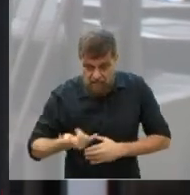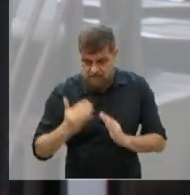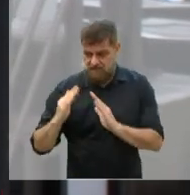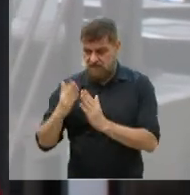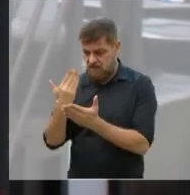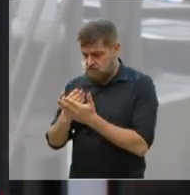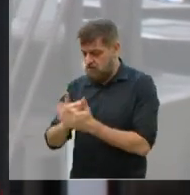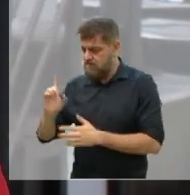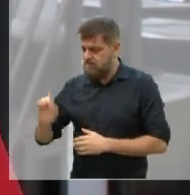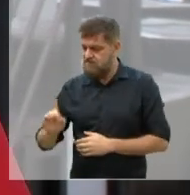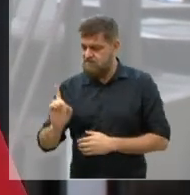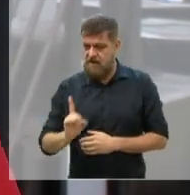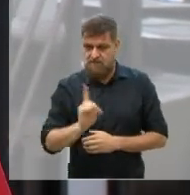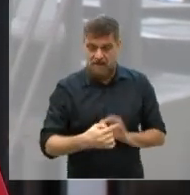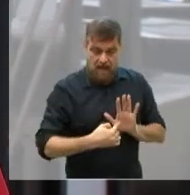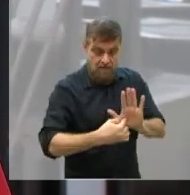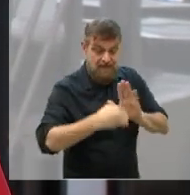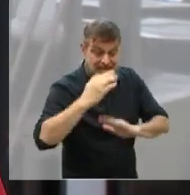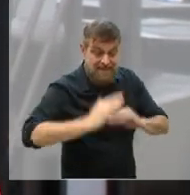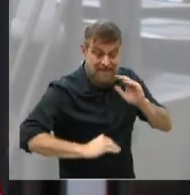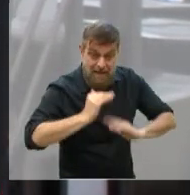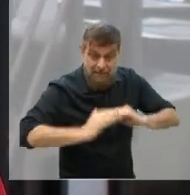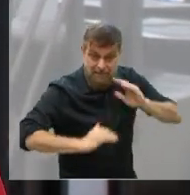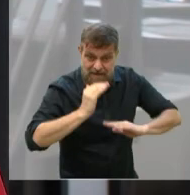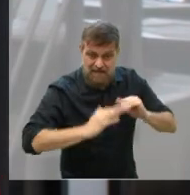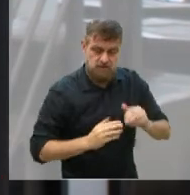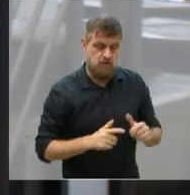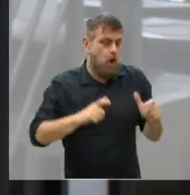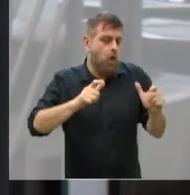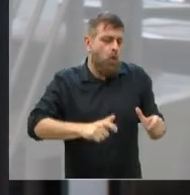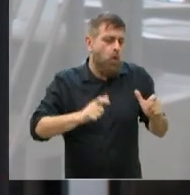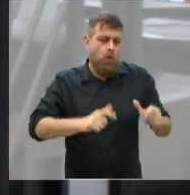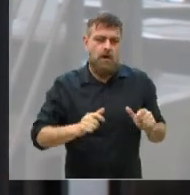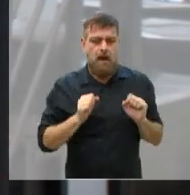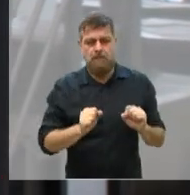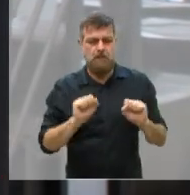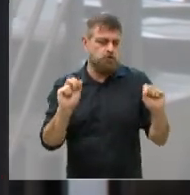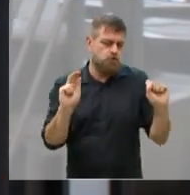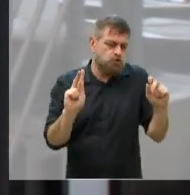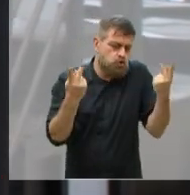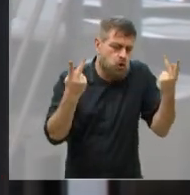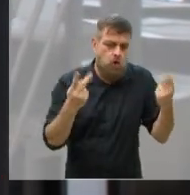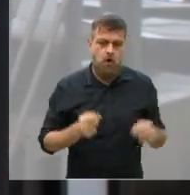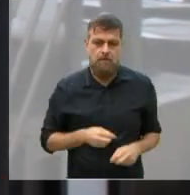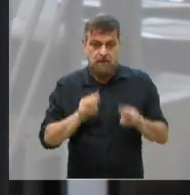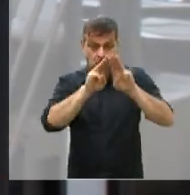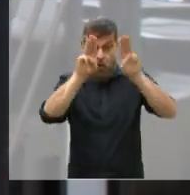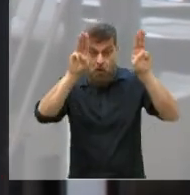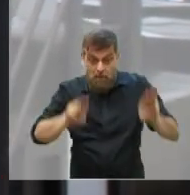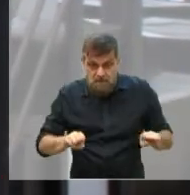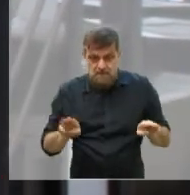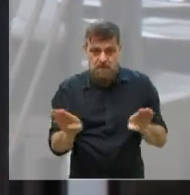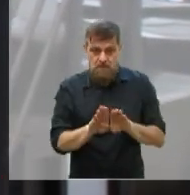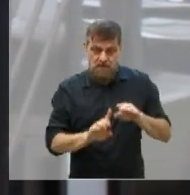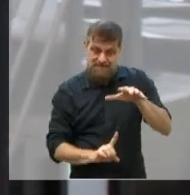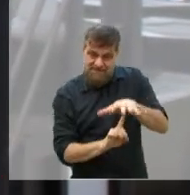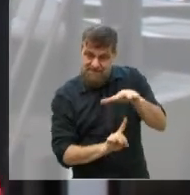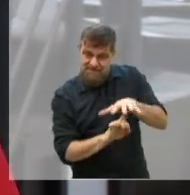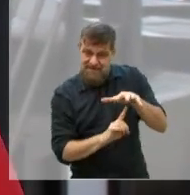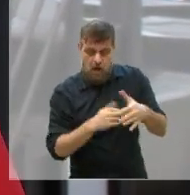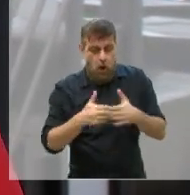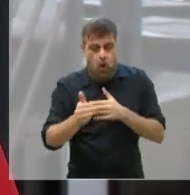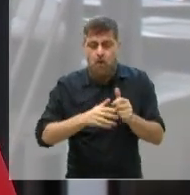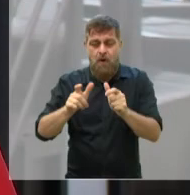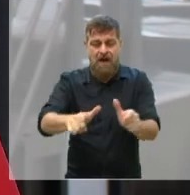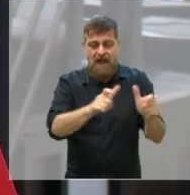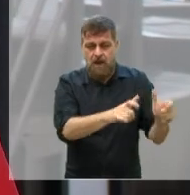sala de aula e mostrar essas coisas acontecendo num espaço que pode ser um shopping, pode ser um museu, pode ser uma feira, mas pode ser qualquer